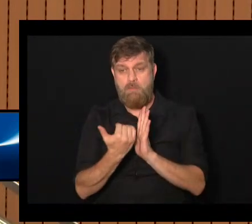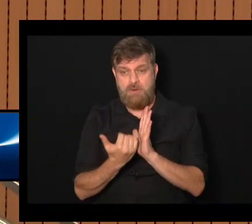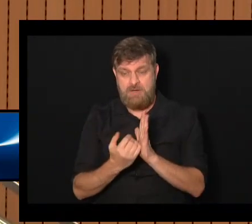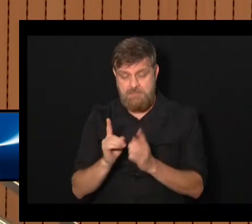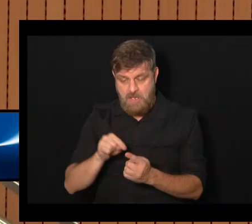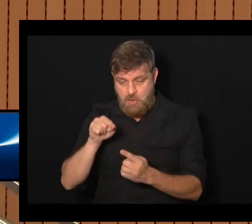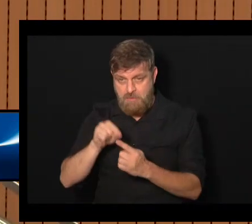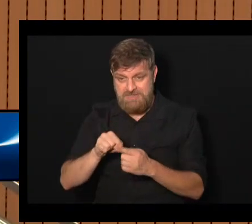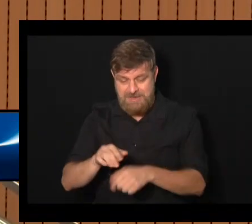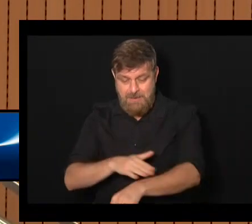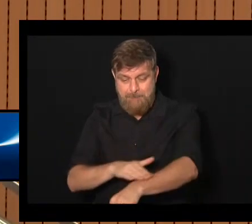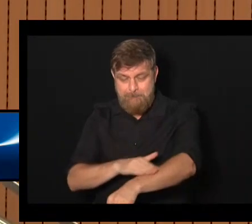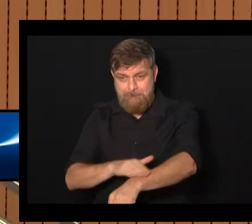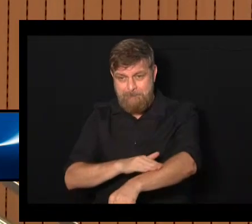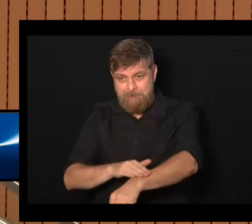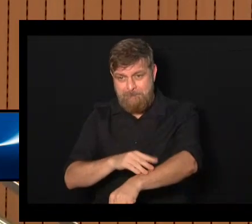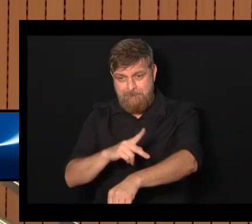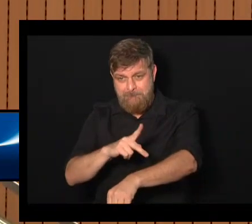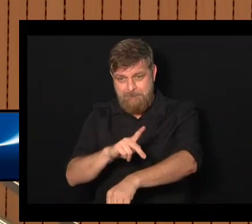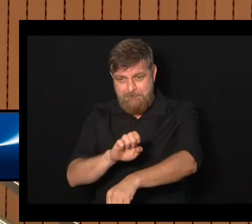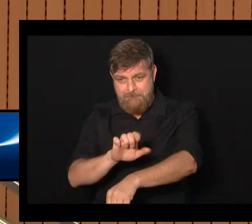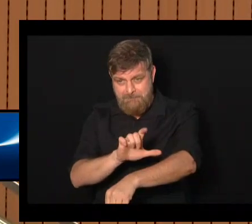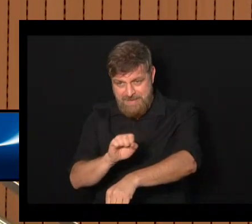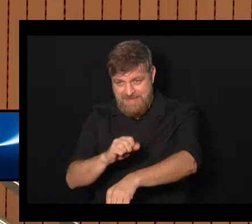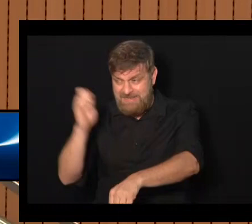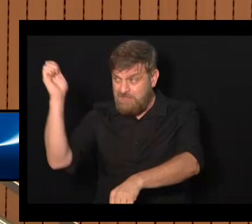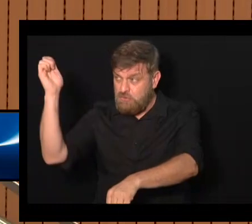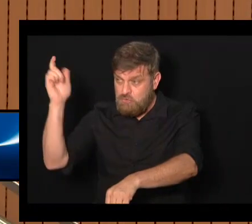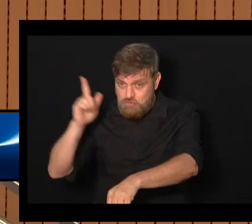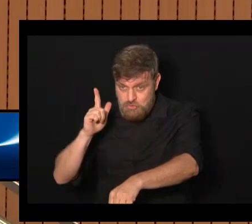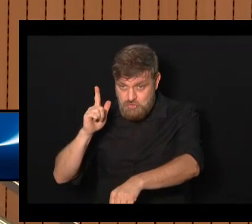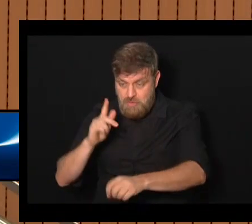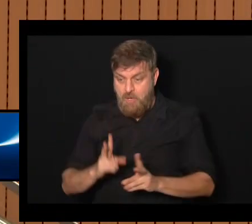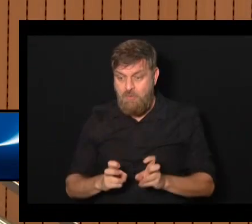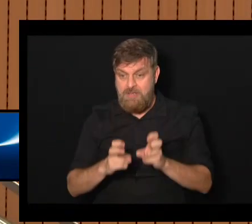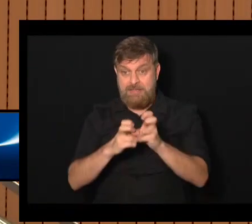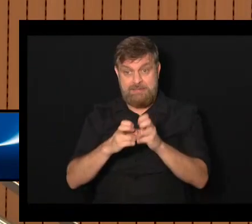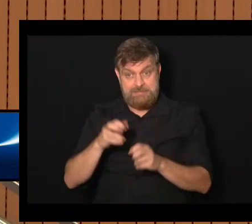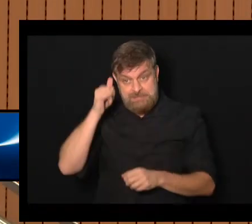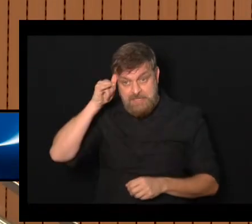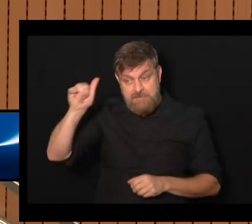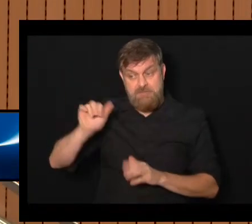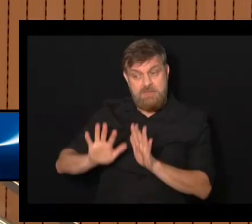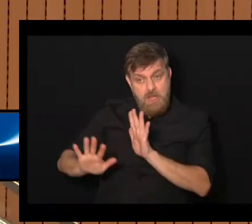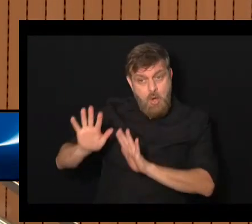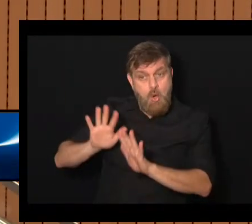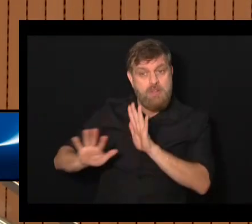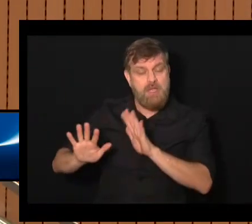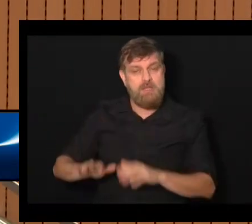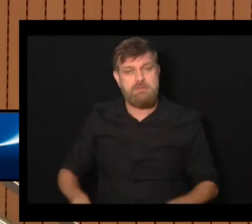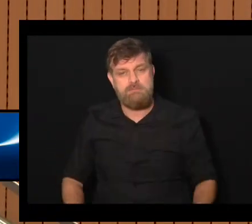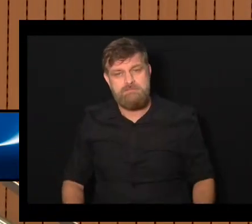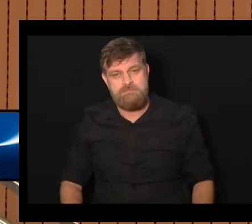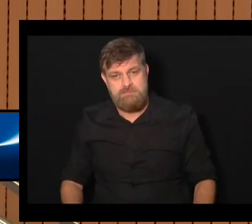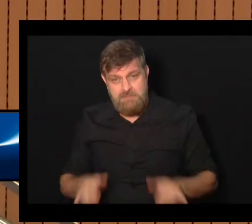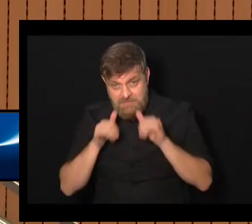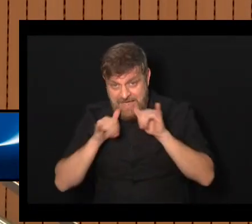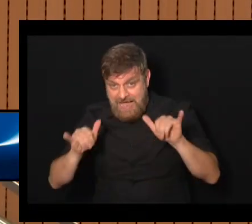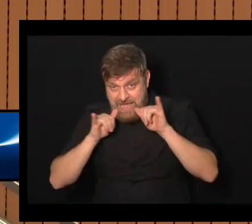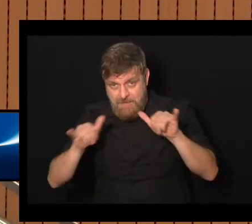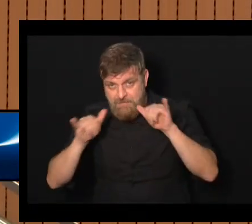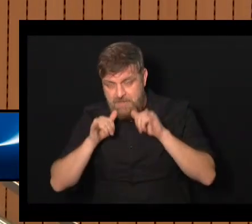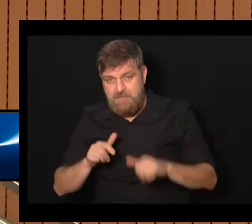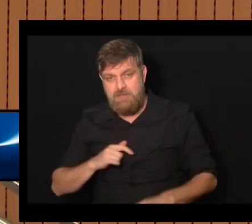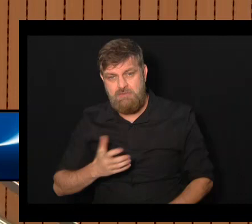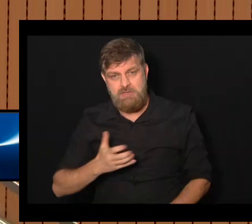prevenção ao câncer de pele Sol Amigo de Todos no município de Campinas. E eu queria aproveitar a